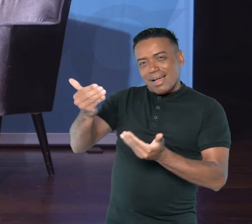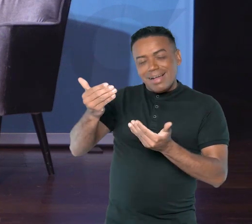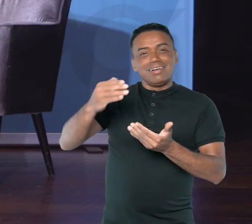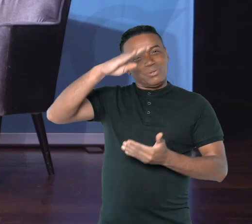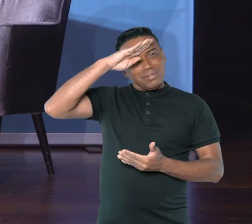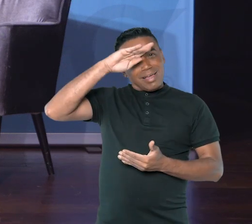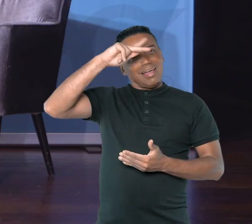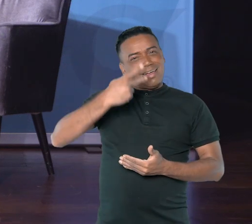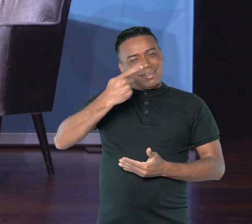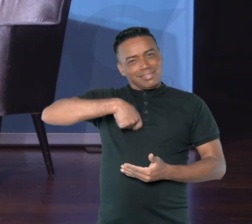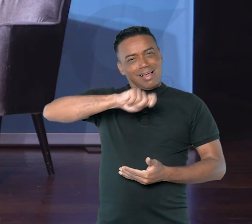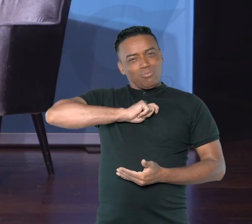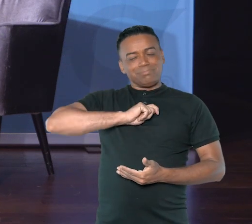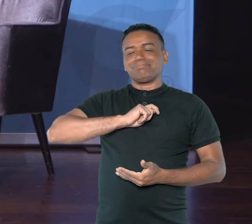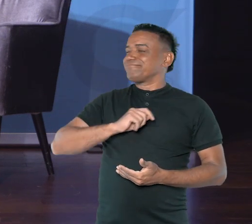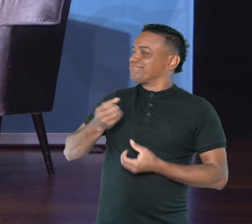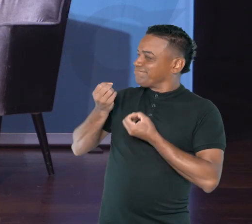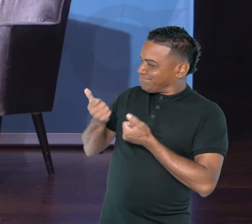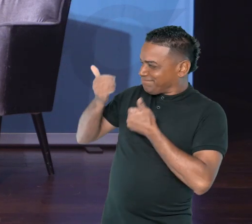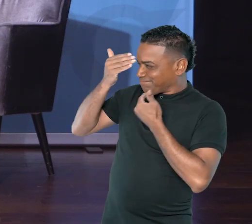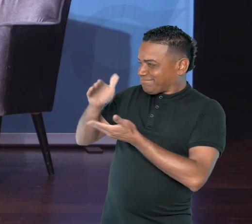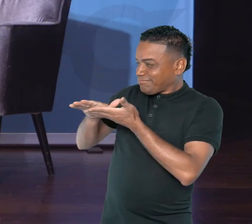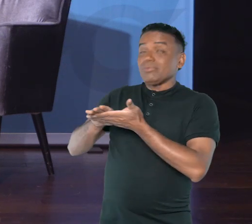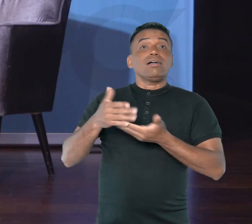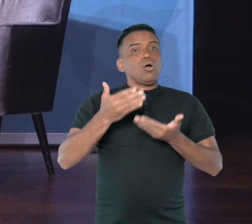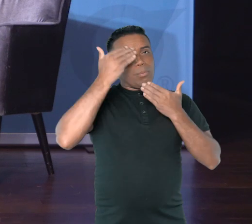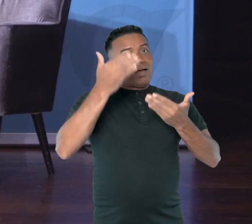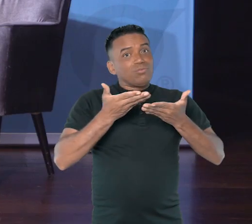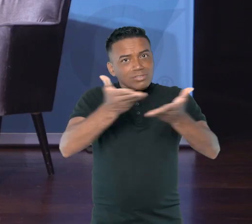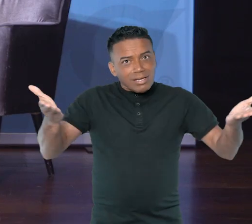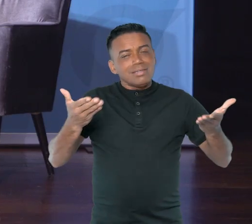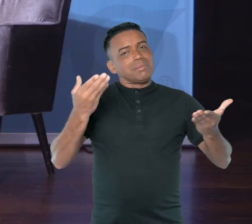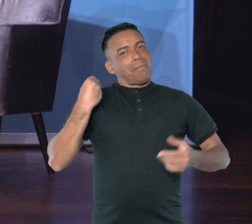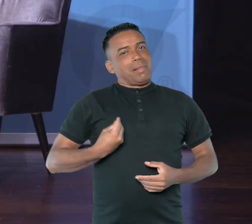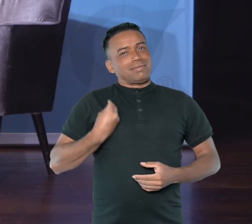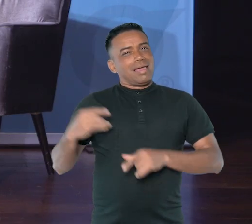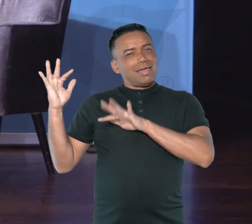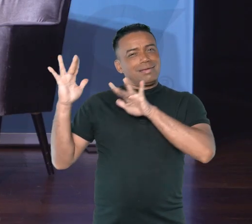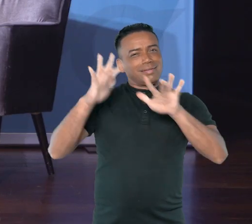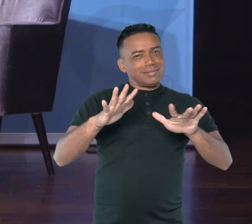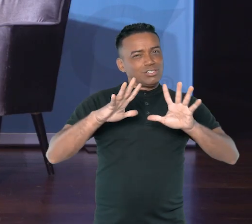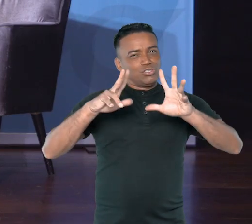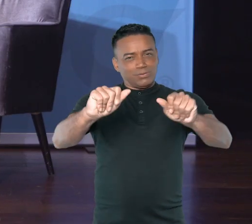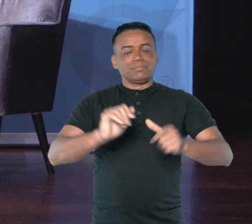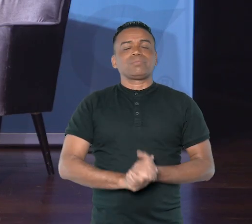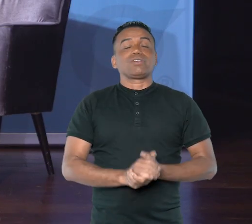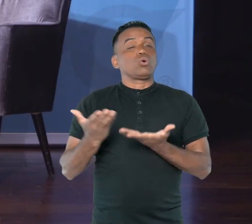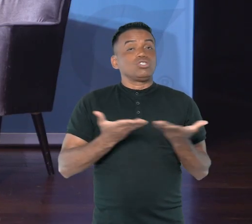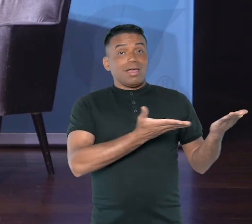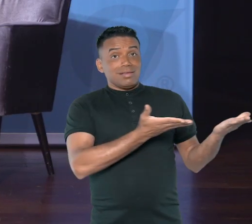Araújo, bem-vindo. E a vocês, obrigada pela presença. Hoje a gente recebe